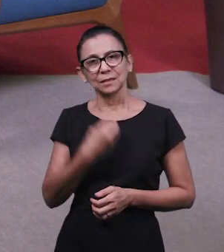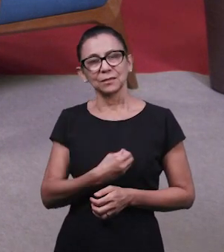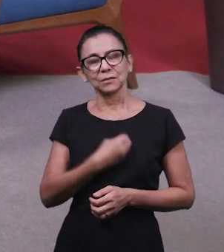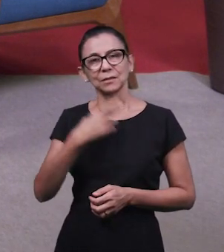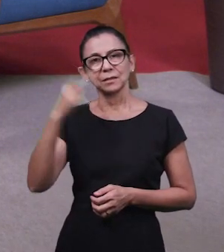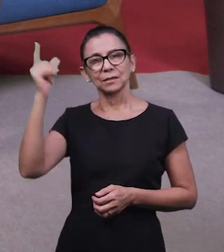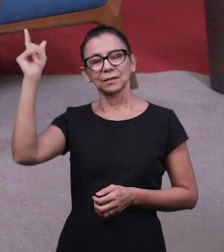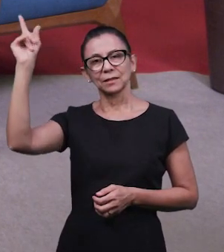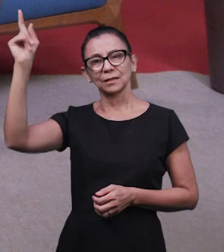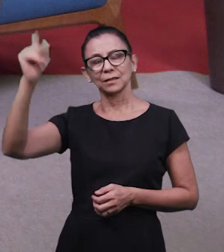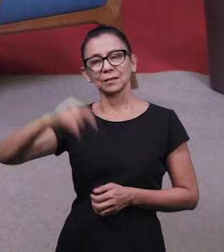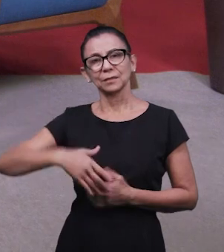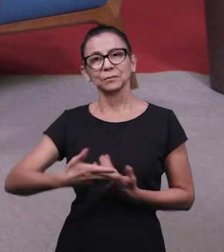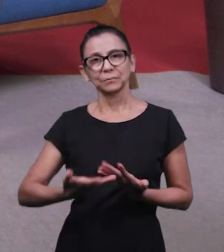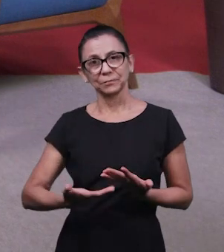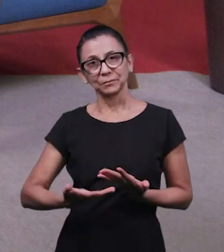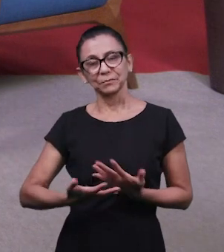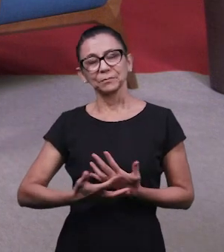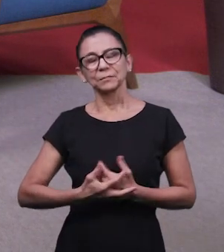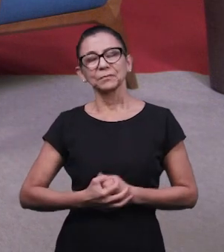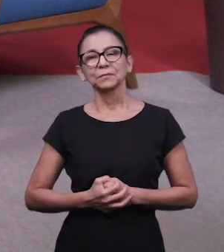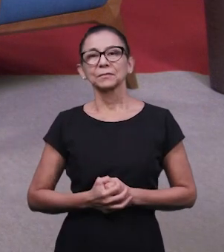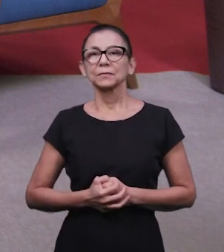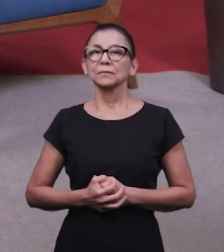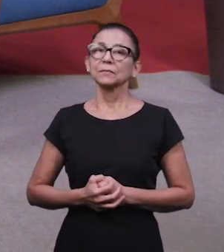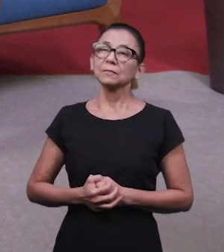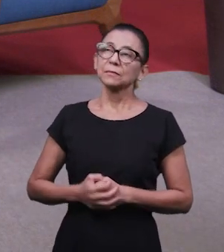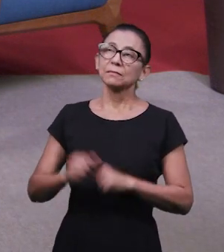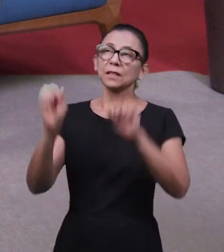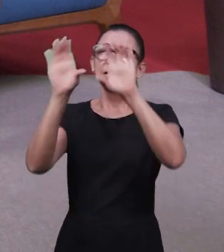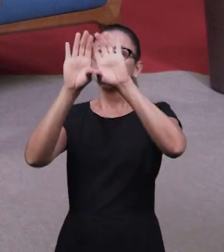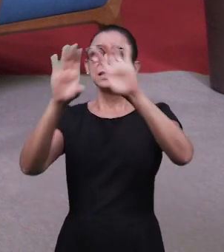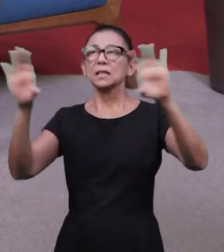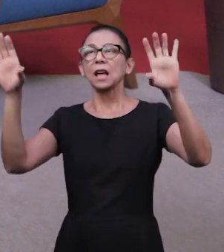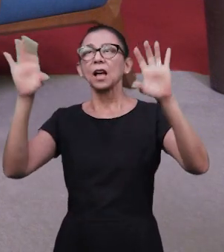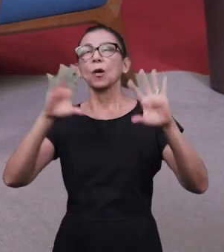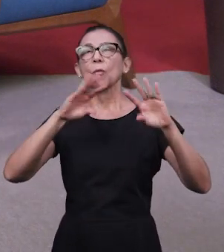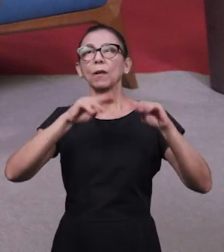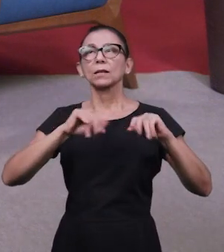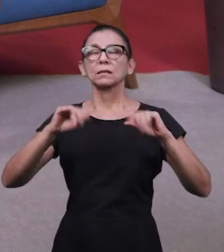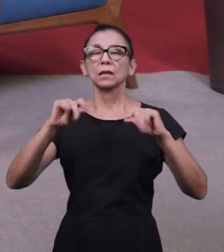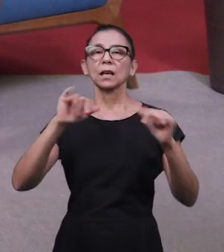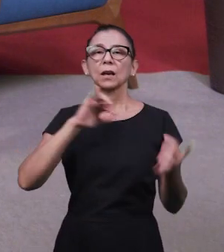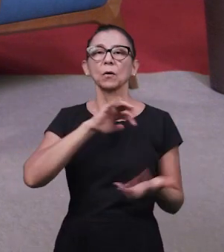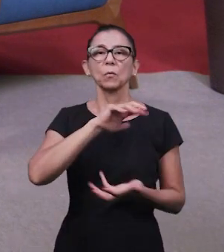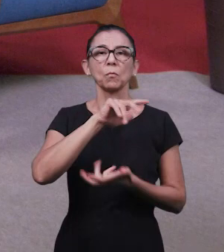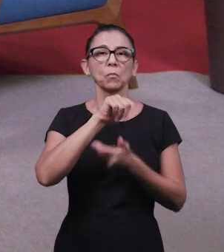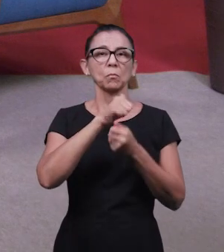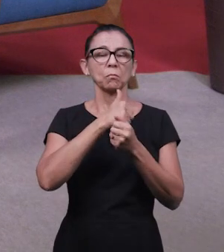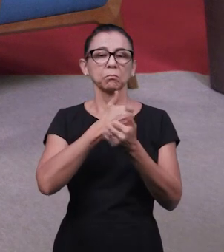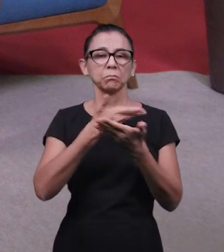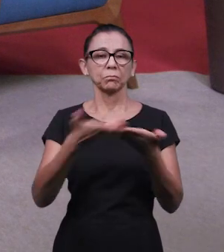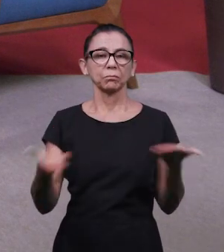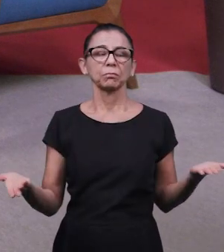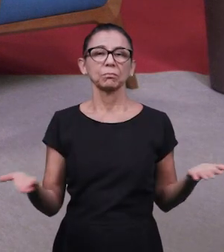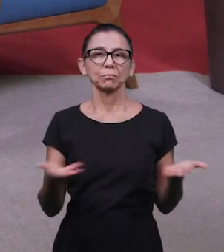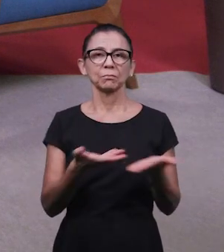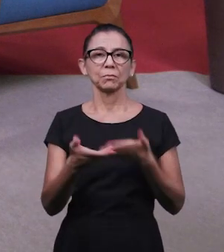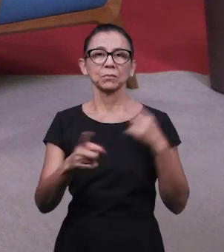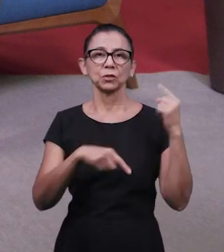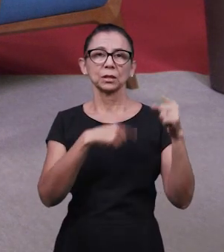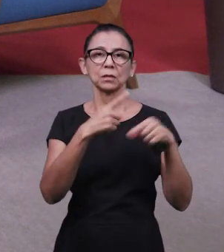Deus para o homem, que é a vida eterna. Então, se o homem não amar a palavra,